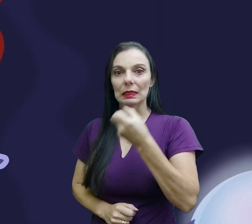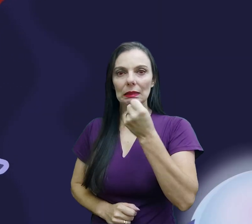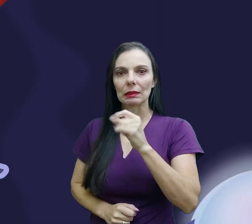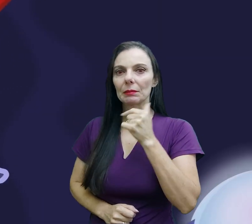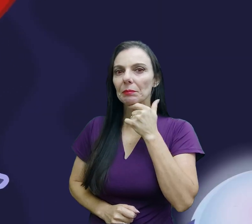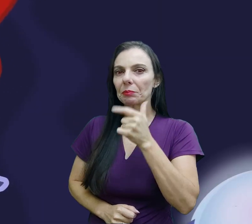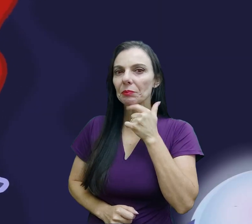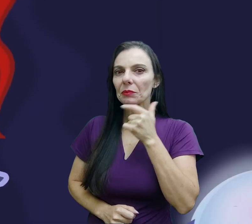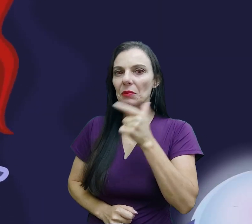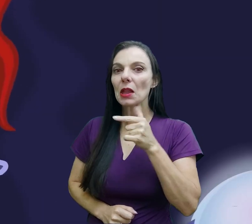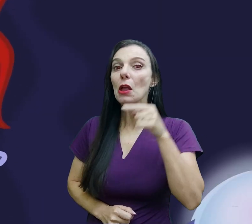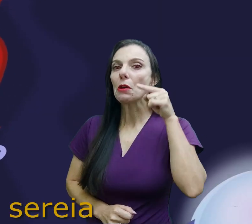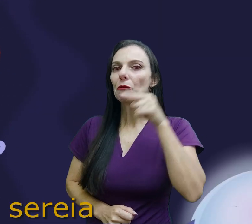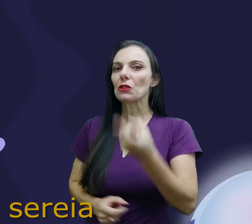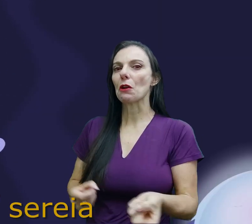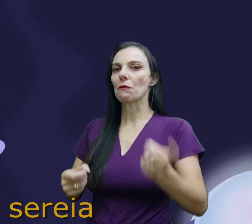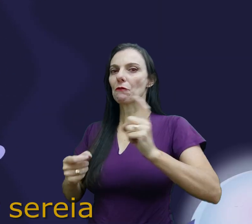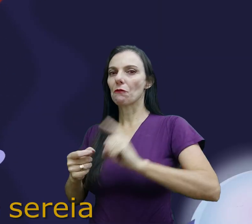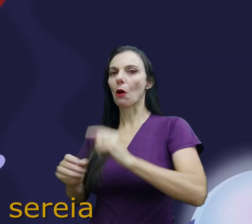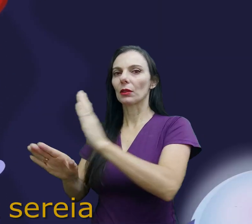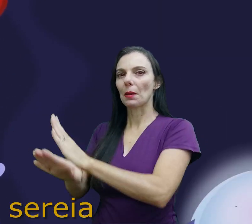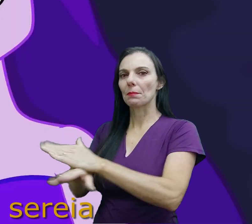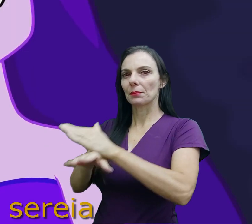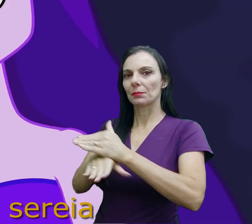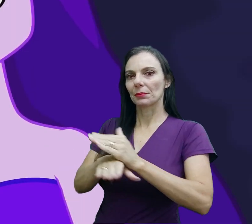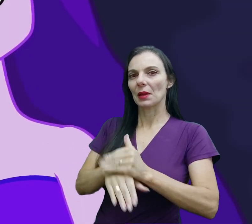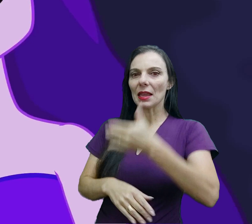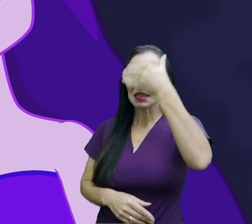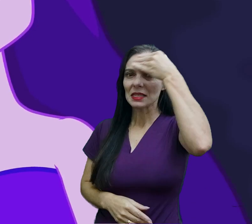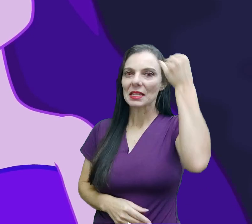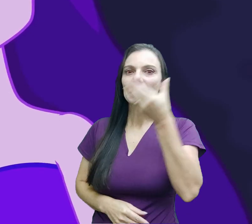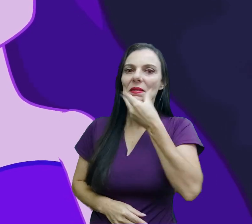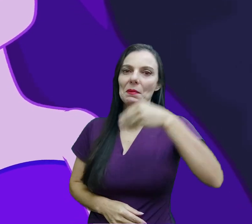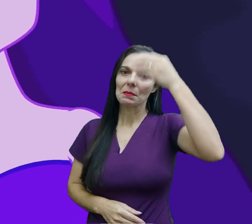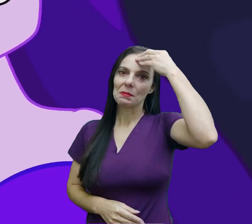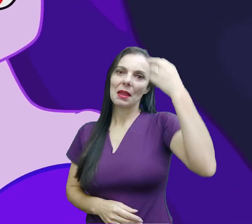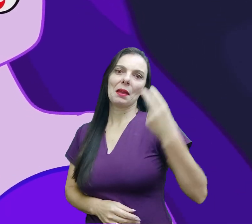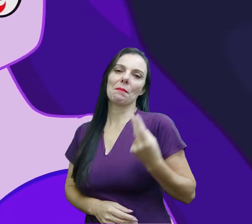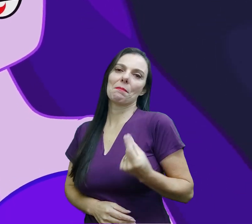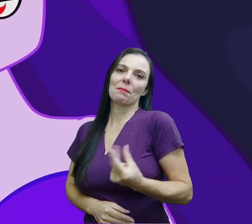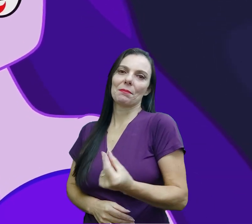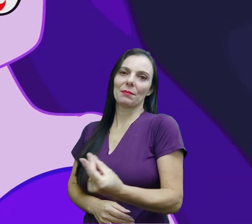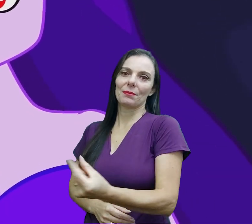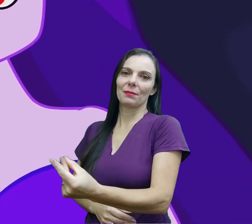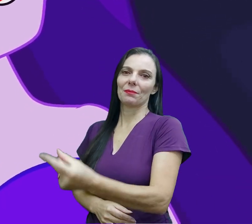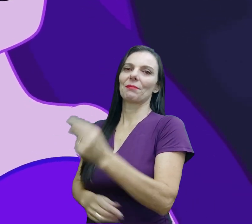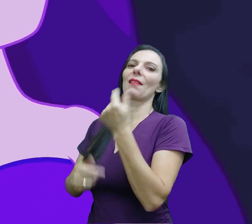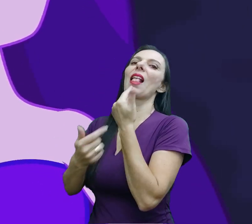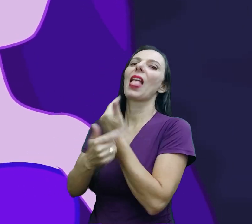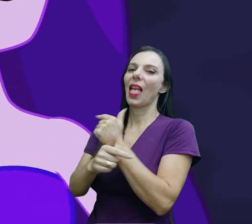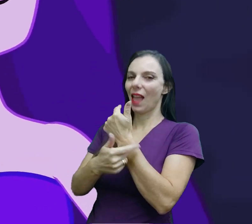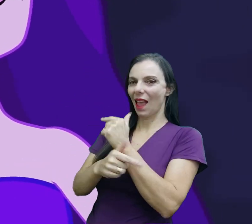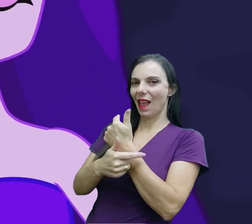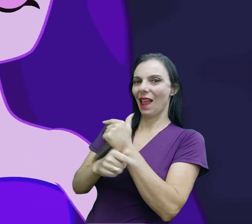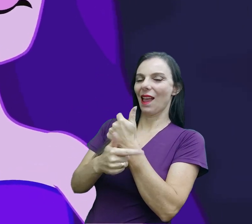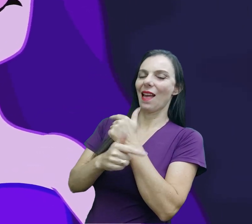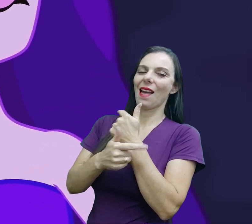por você. Caso contrário, você voltará a ser uma sereia e esquecerá o príncipe para sempre!